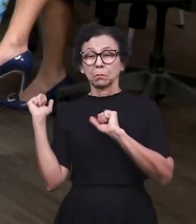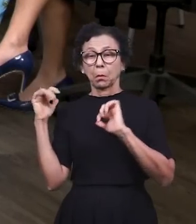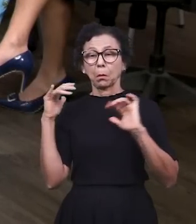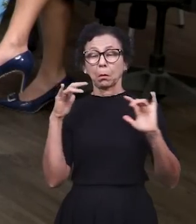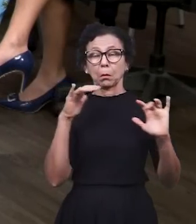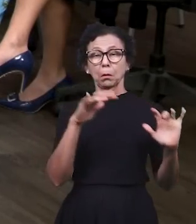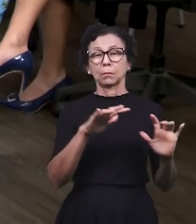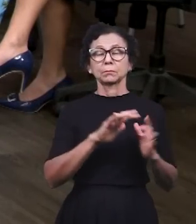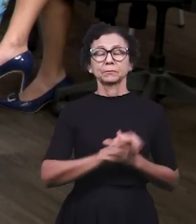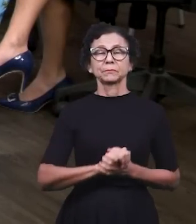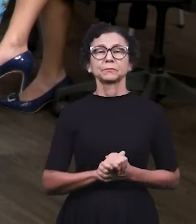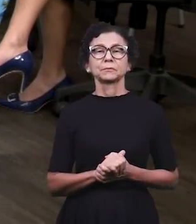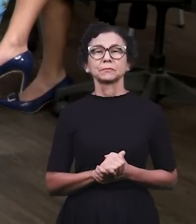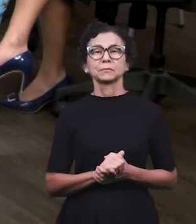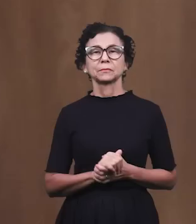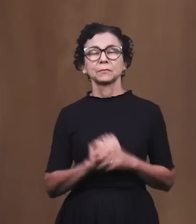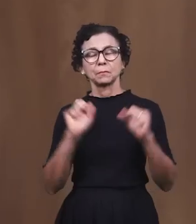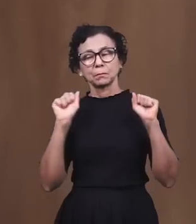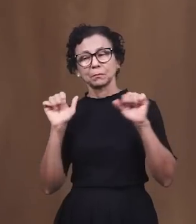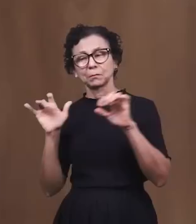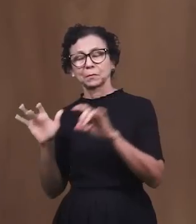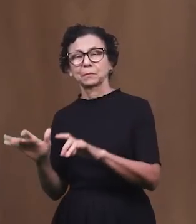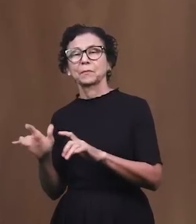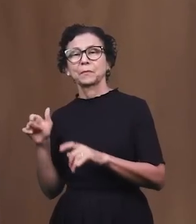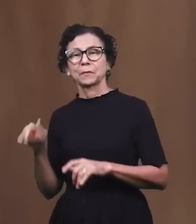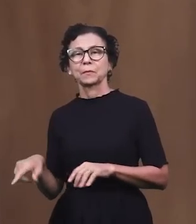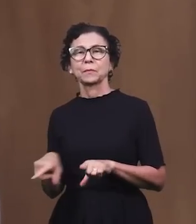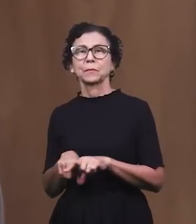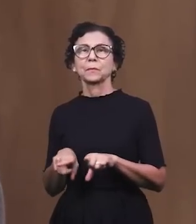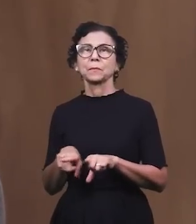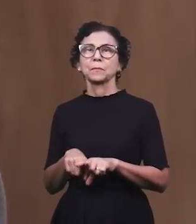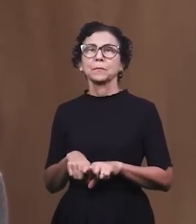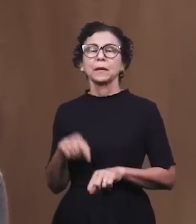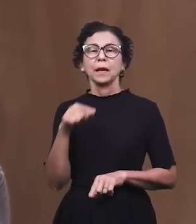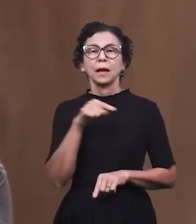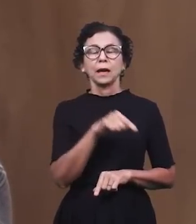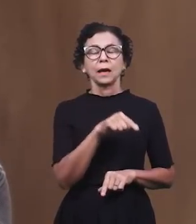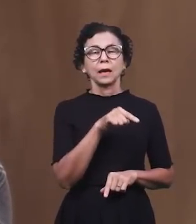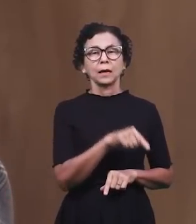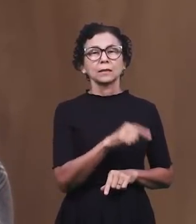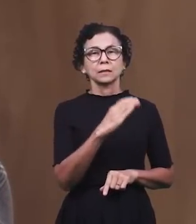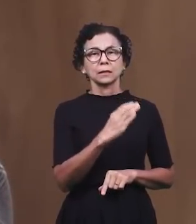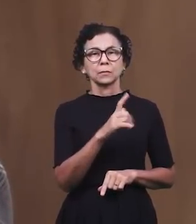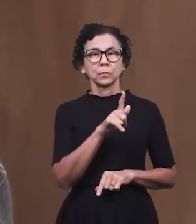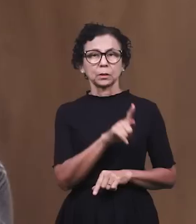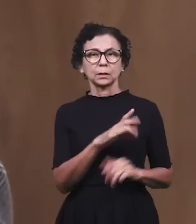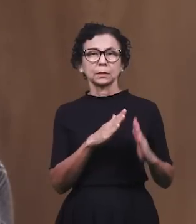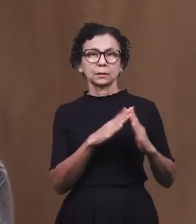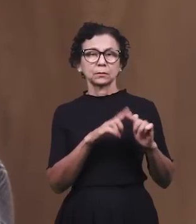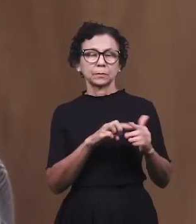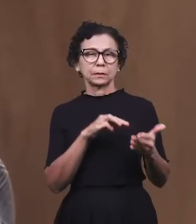Vila Velha e tal. A consagração de Campo Grande 1 ficou